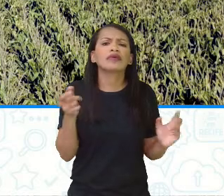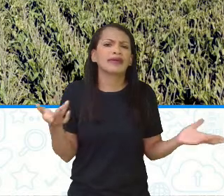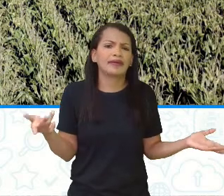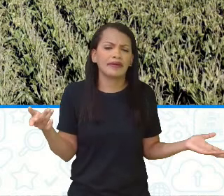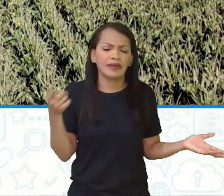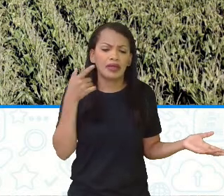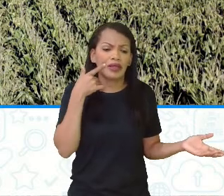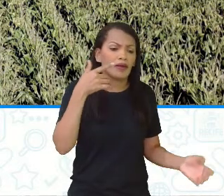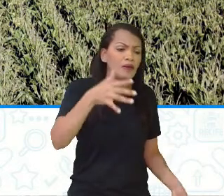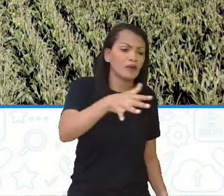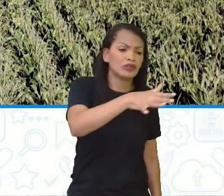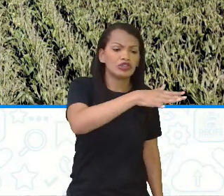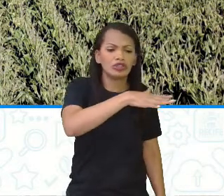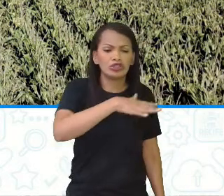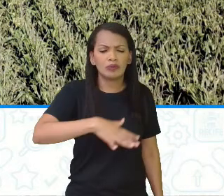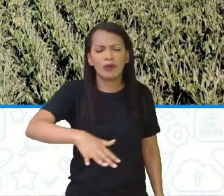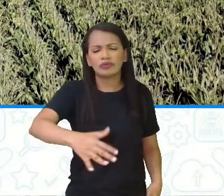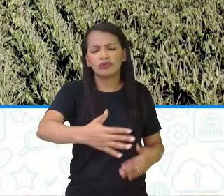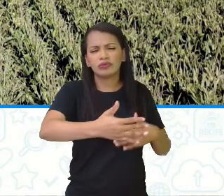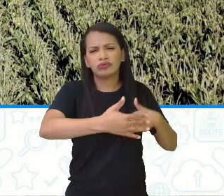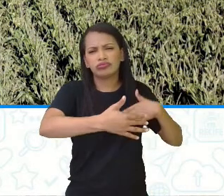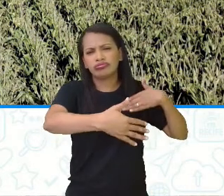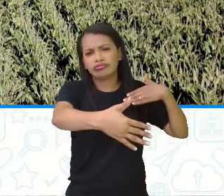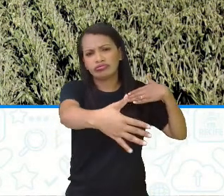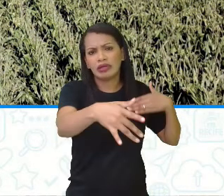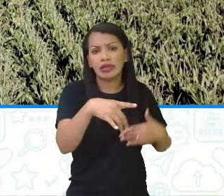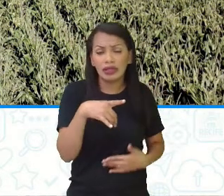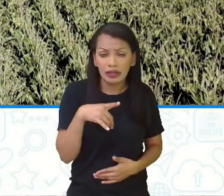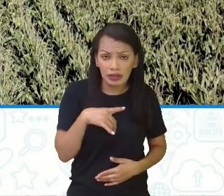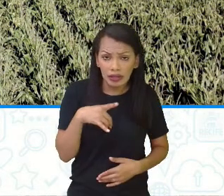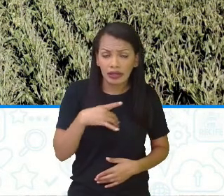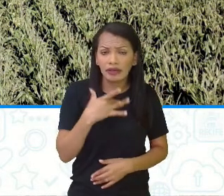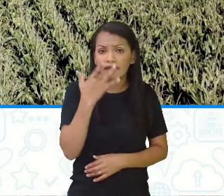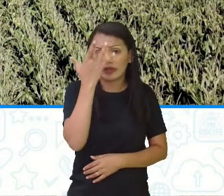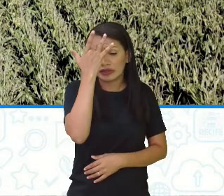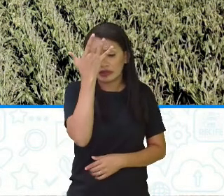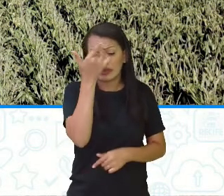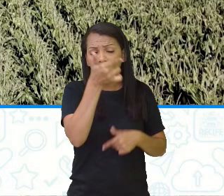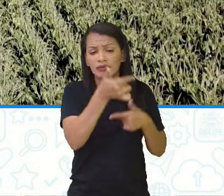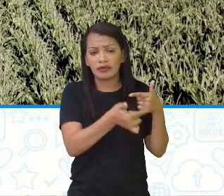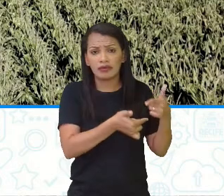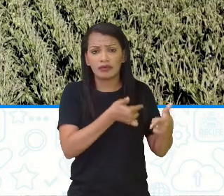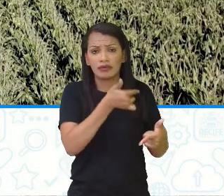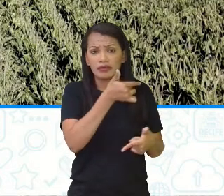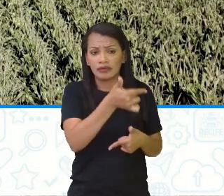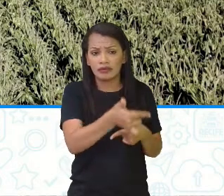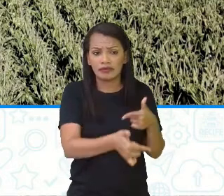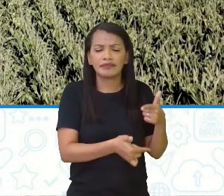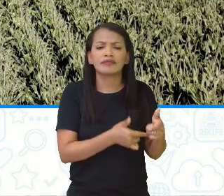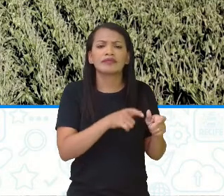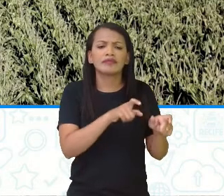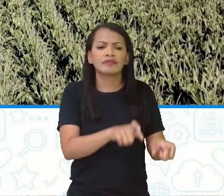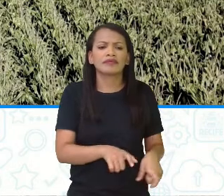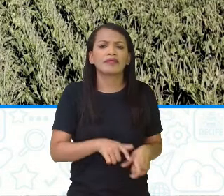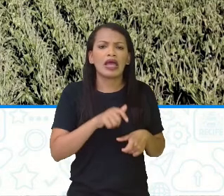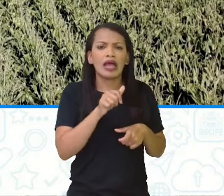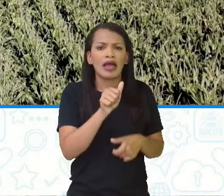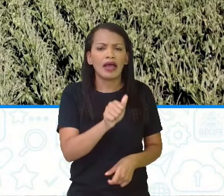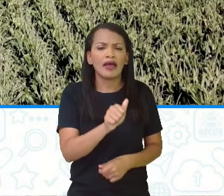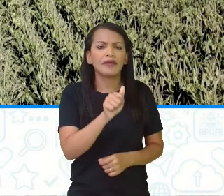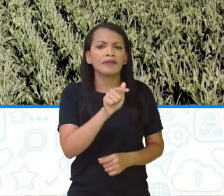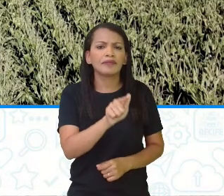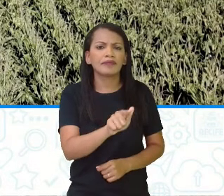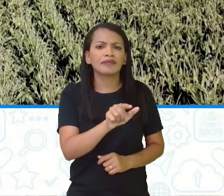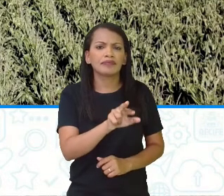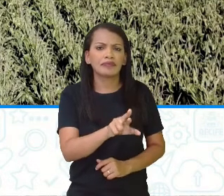é um espaço amplo, nós vamos ter, claro, obviamente, facilidade para trabalhar aí na agricultura. Então, a agricultura a